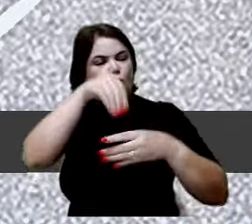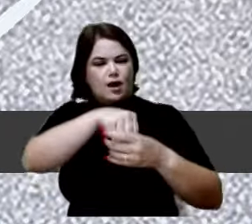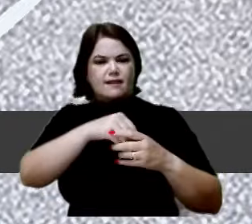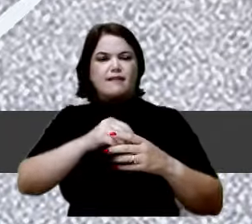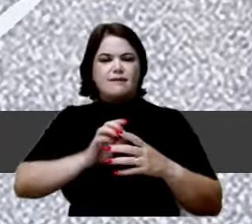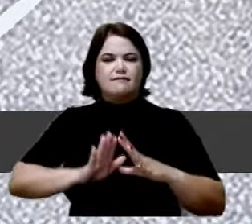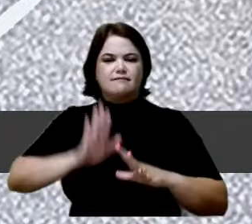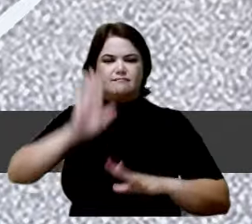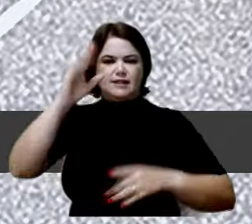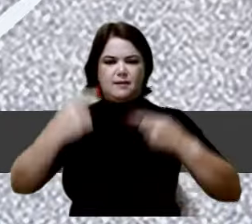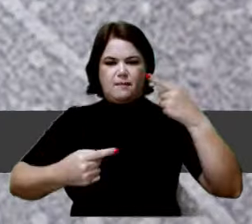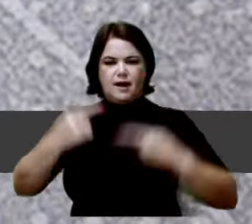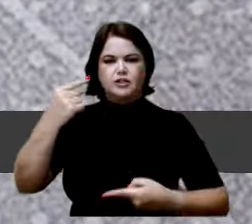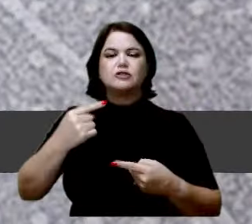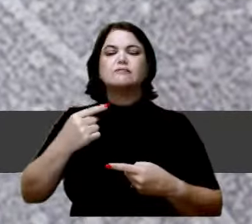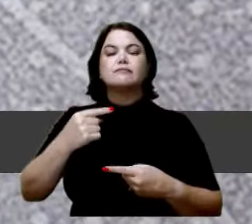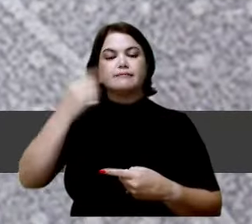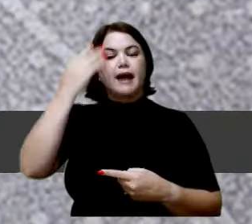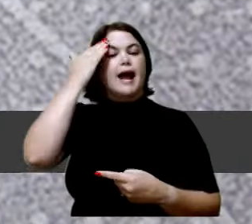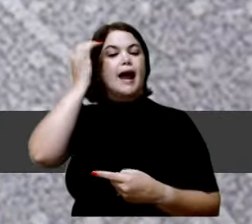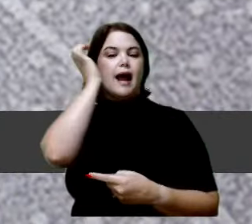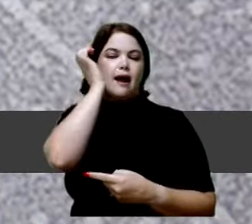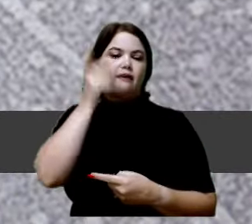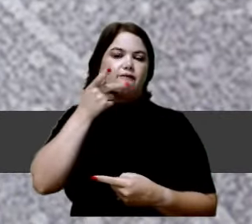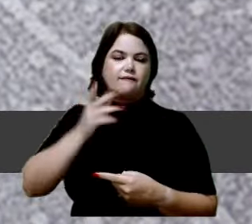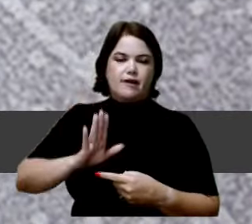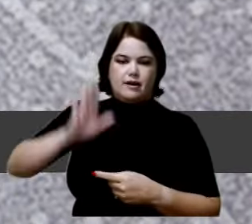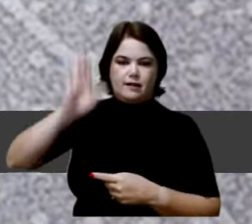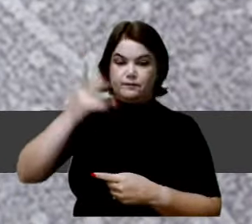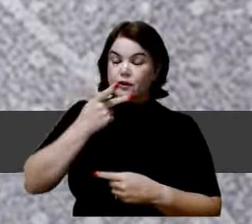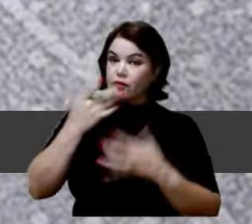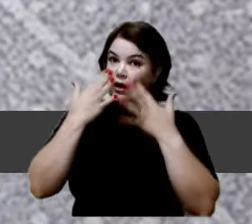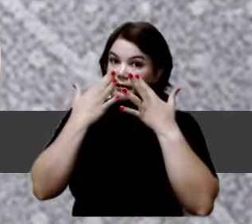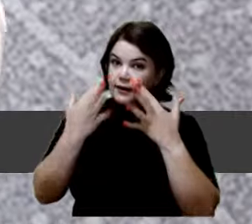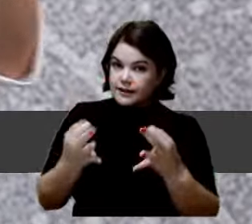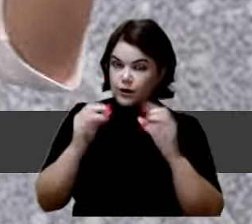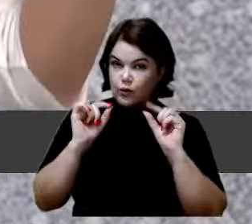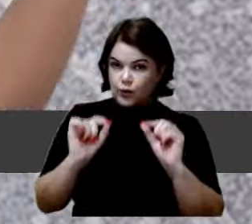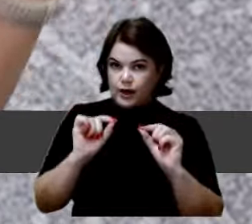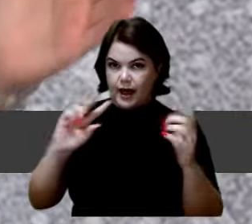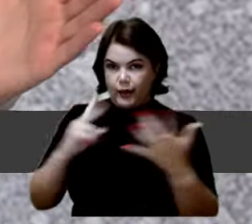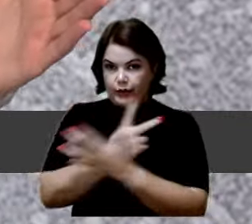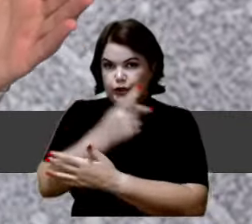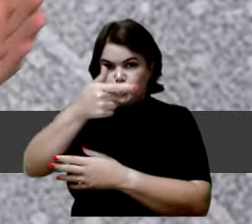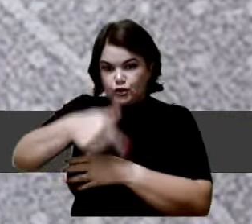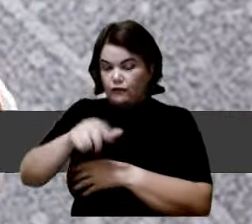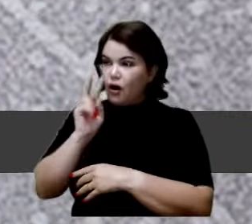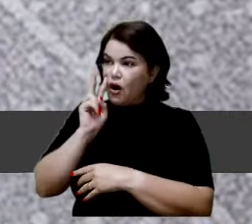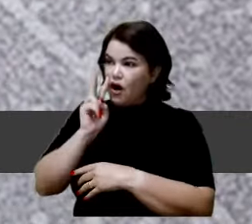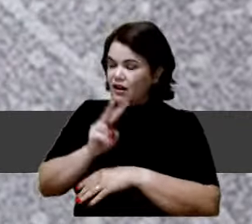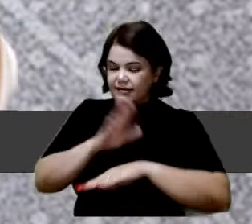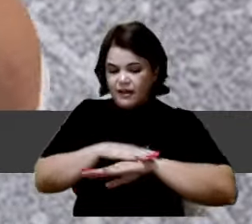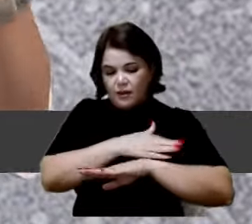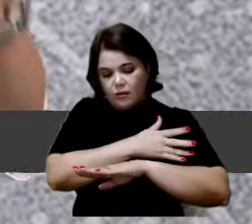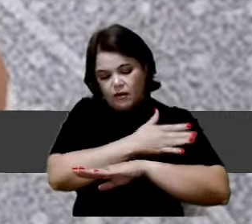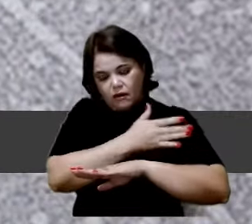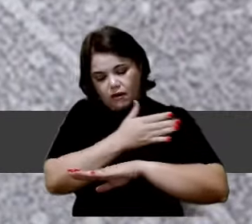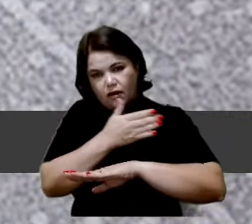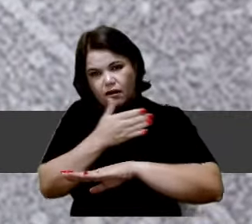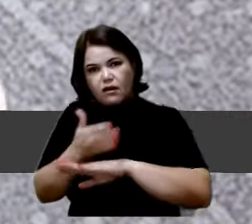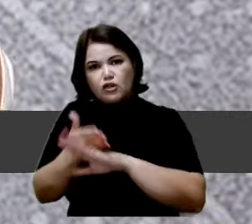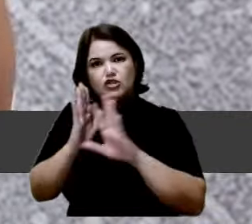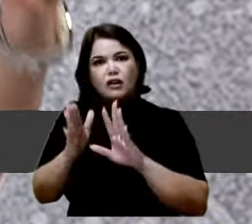também quer falar eu só queria chamar atenção pro que mais uma vez acontece Olha o tempo que já transcorreu e tão aqui se